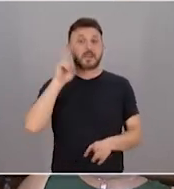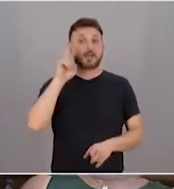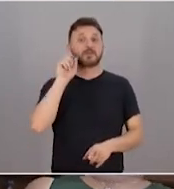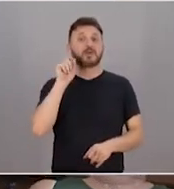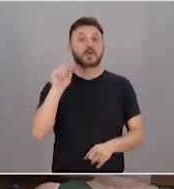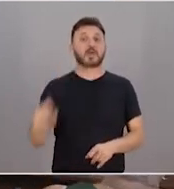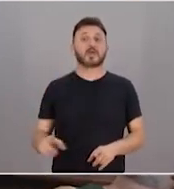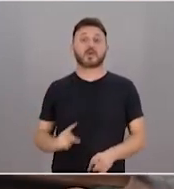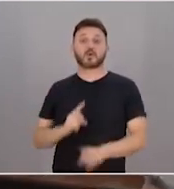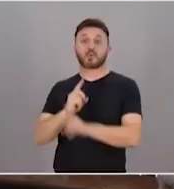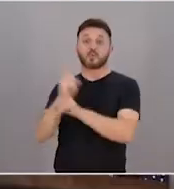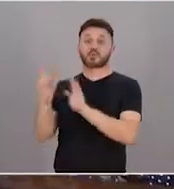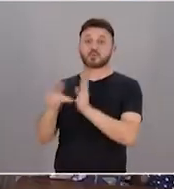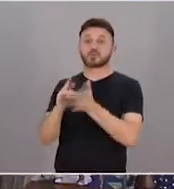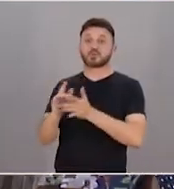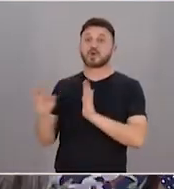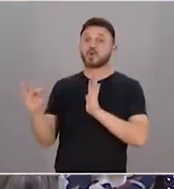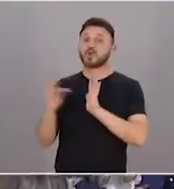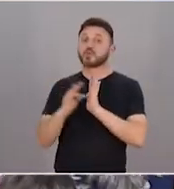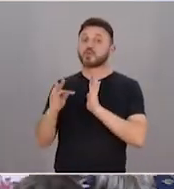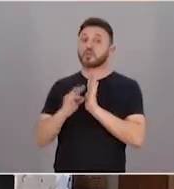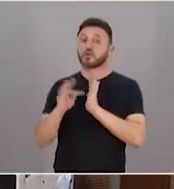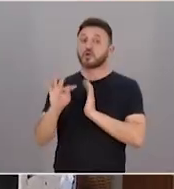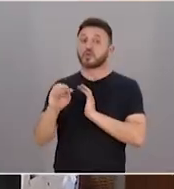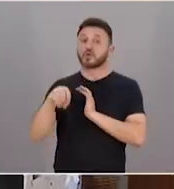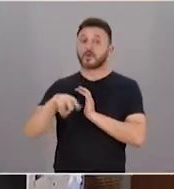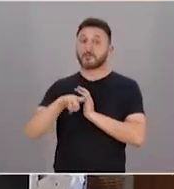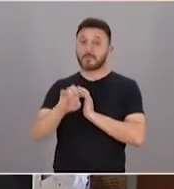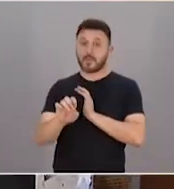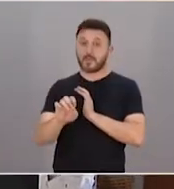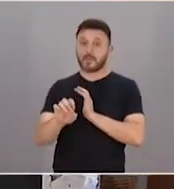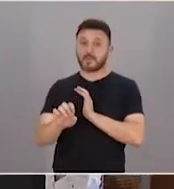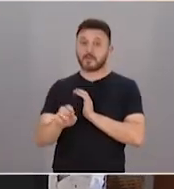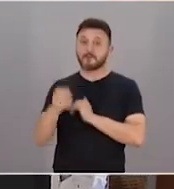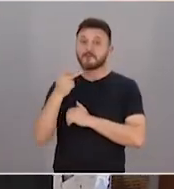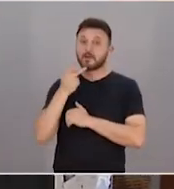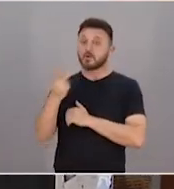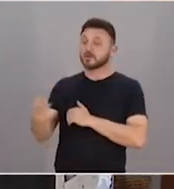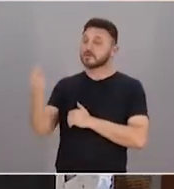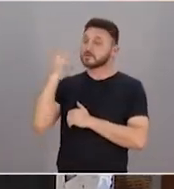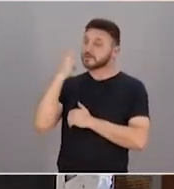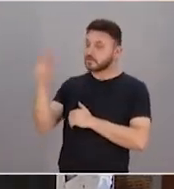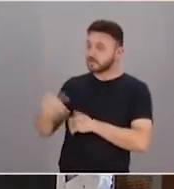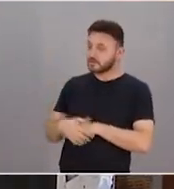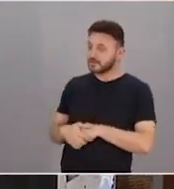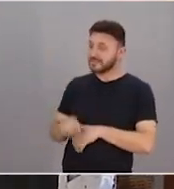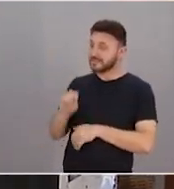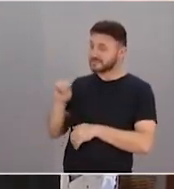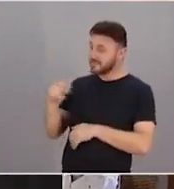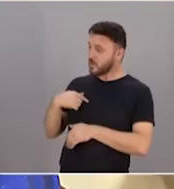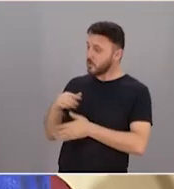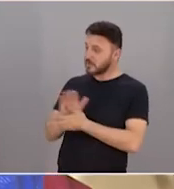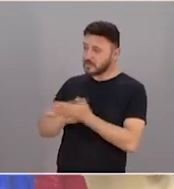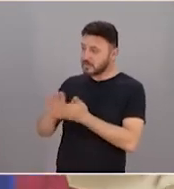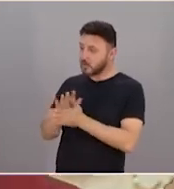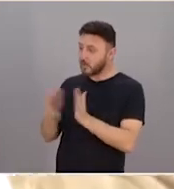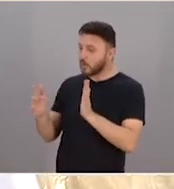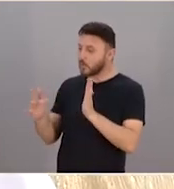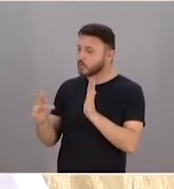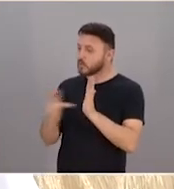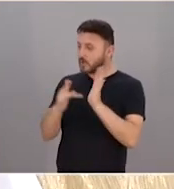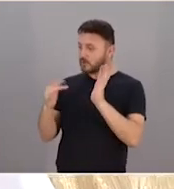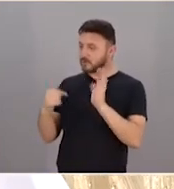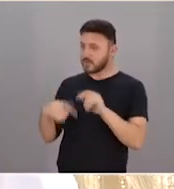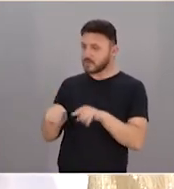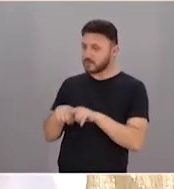Tomé. Senhor, se eu não tocar no teu lado aberto, se eu não tocar nas tuas chagas,